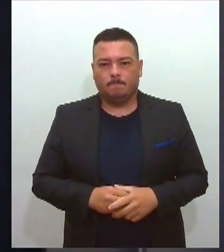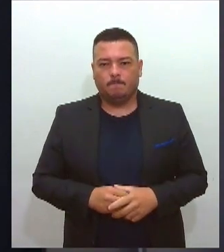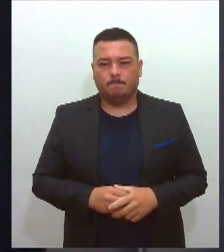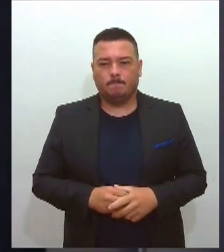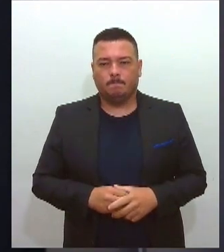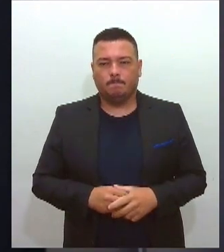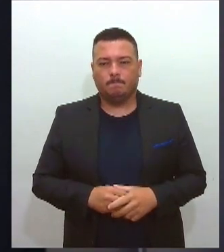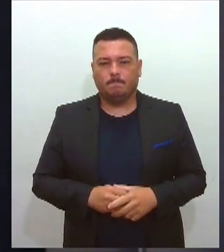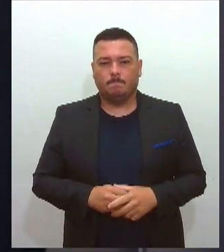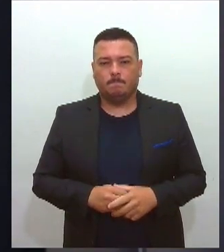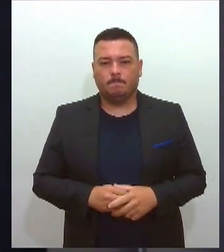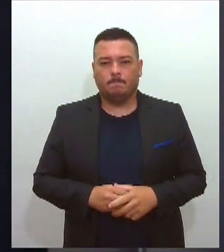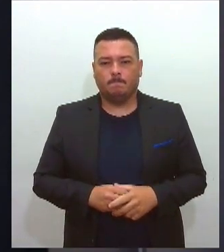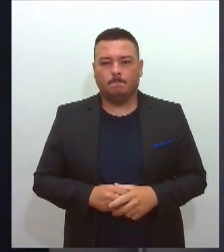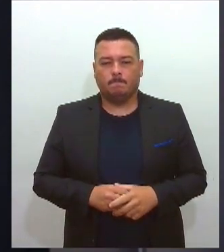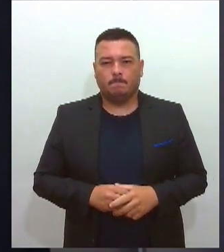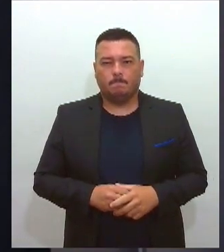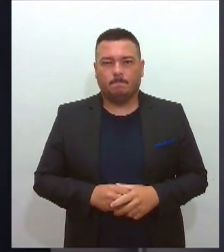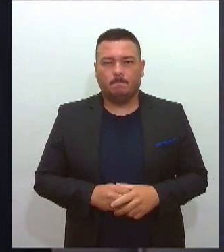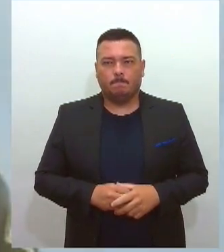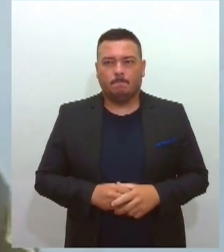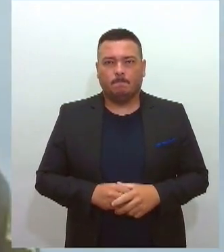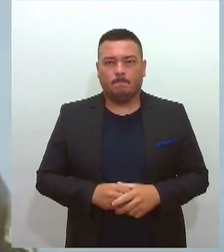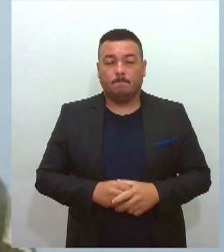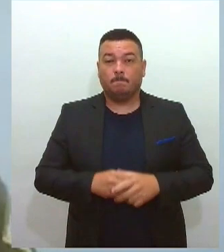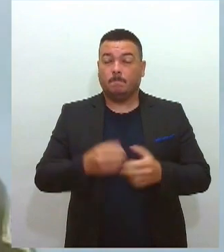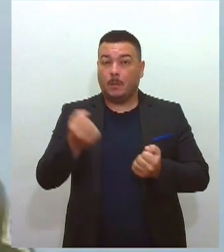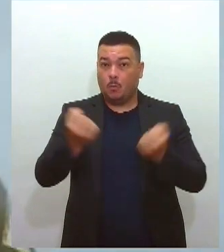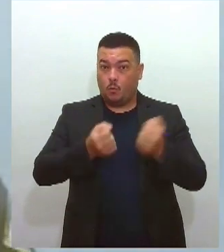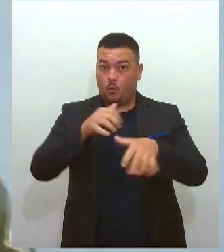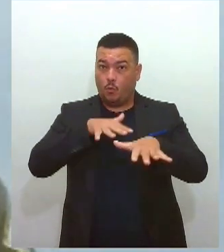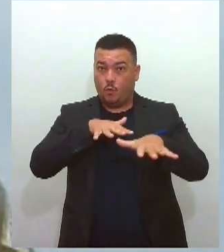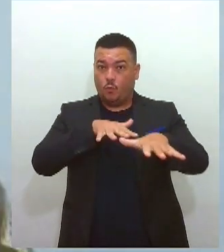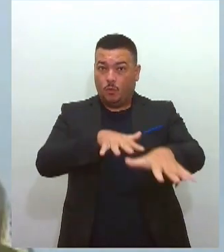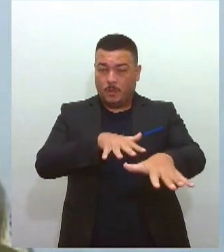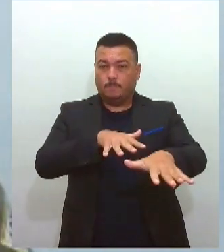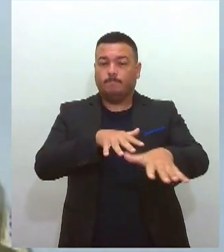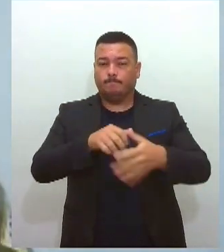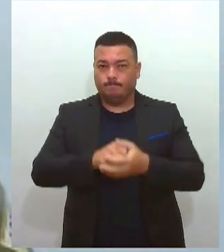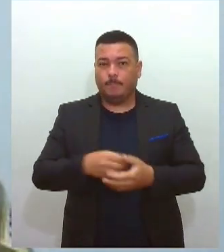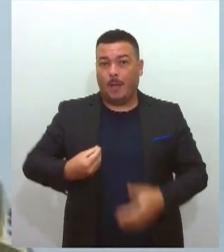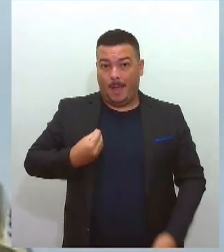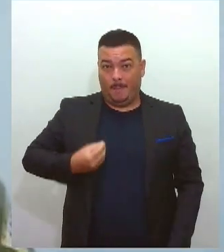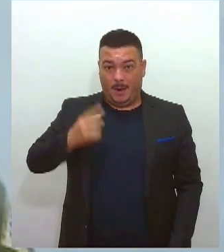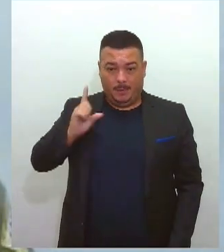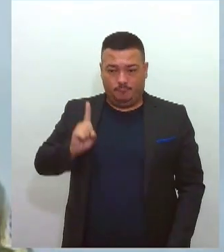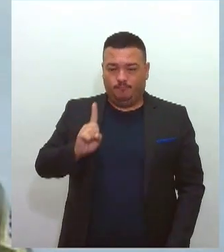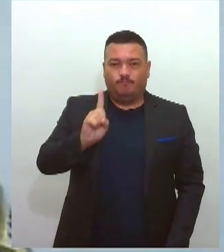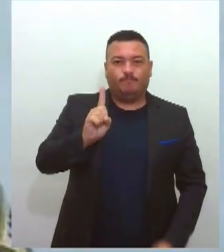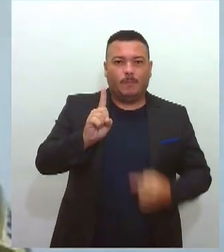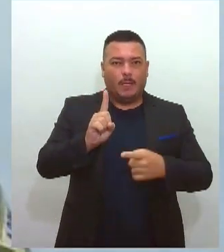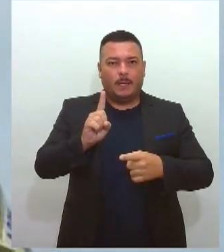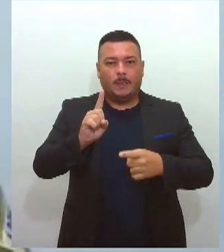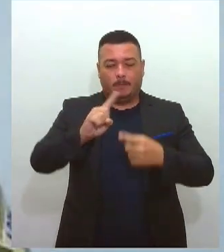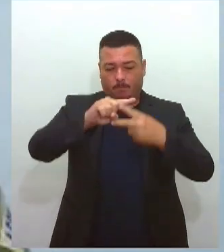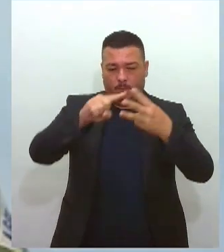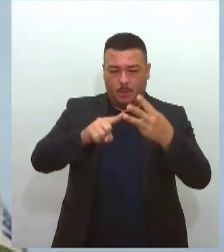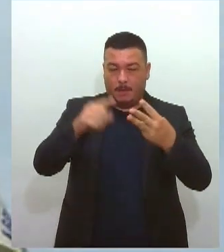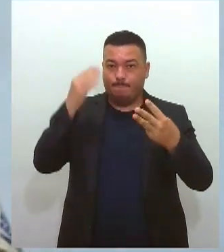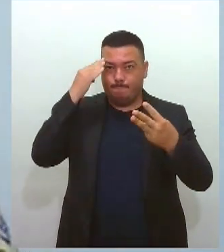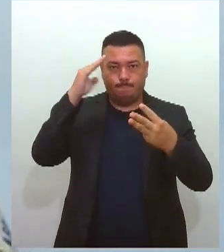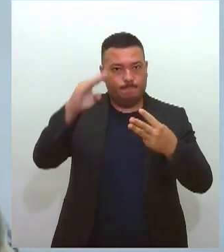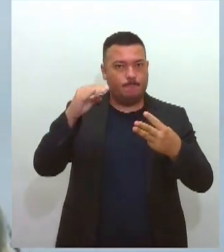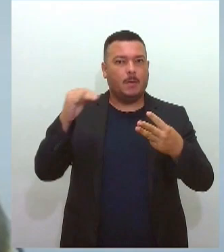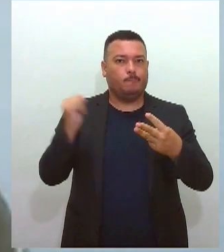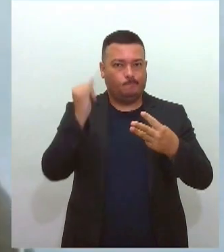Pronto. O trânsito, na verdade, a presença do agente de trânsito, ele reforça três pilares importantíssimos,